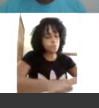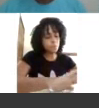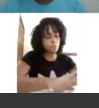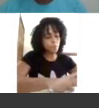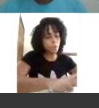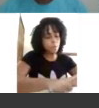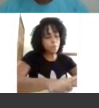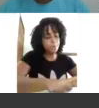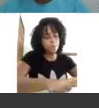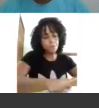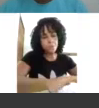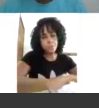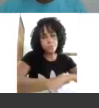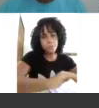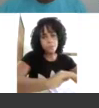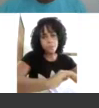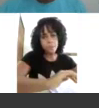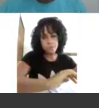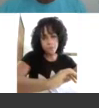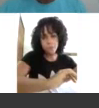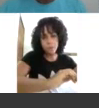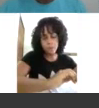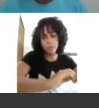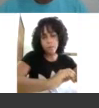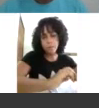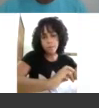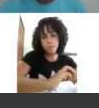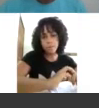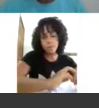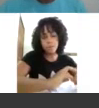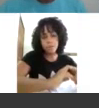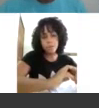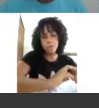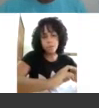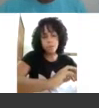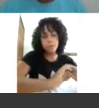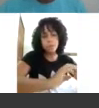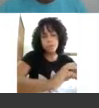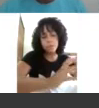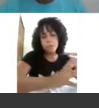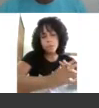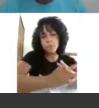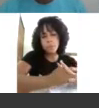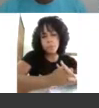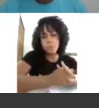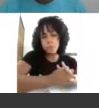E agora, com o PIBID, né, já há algum tempo, né, já há mais ou menos 13 anos, né, que a UFBA está